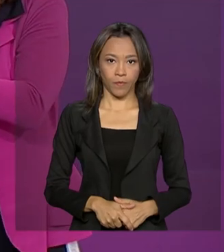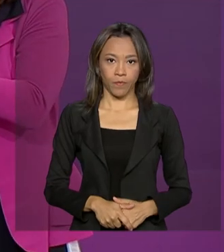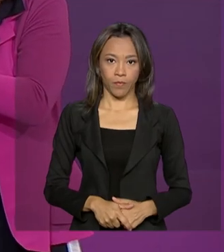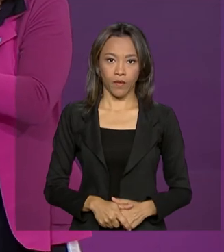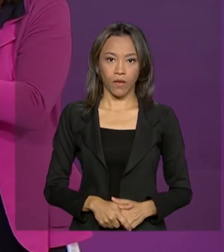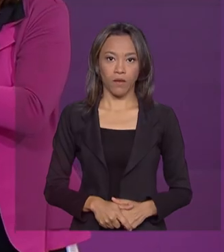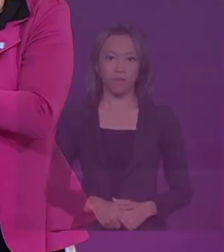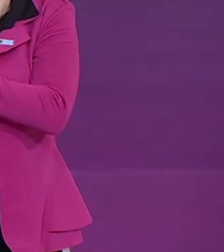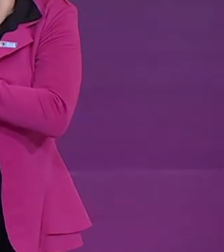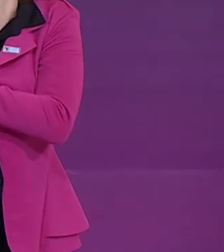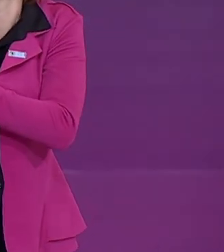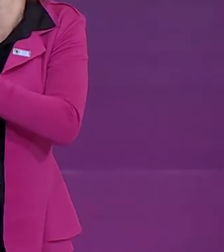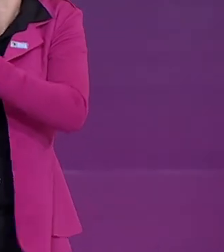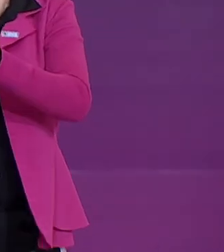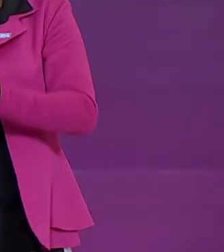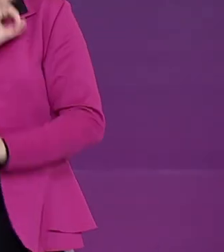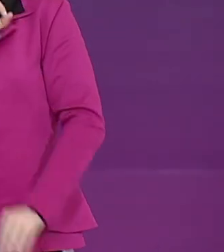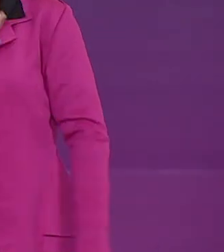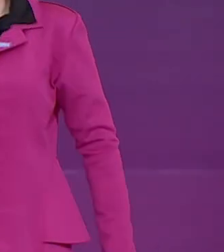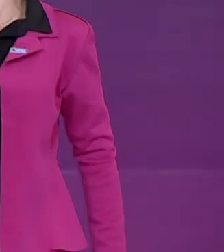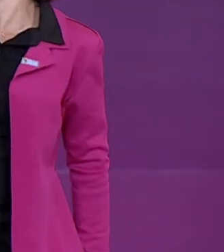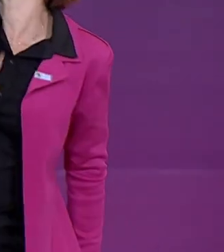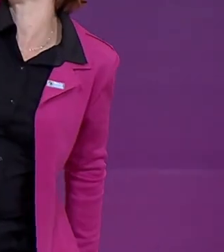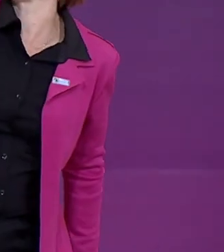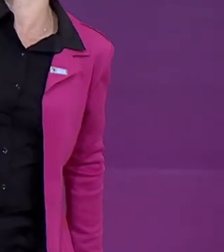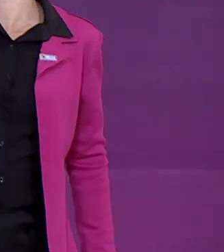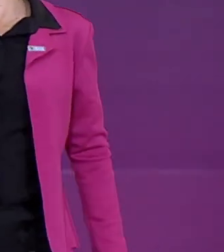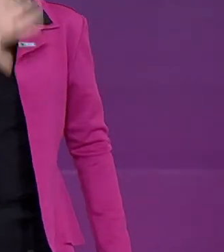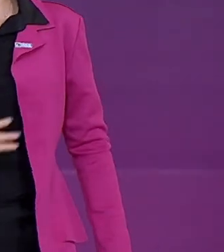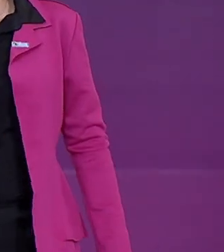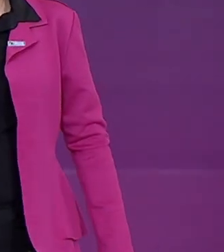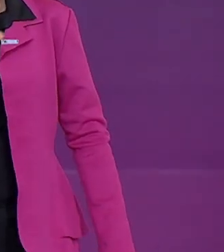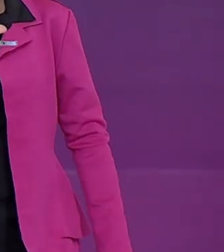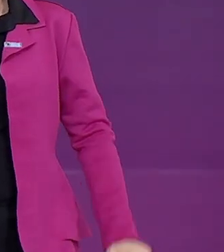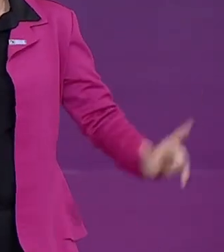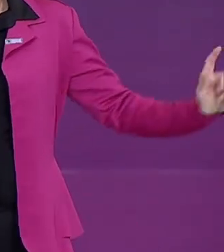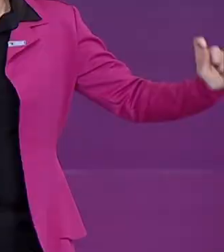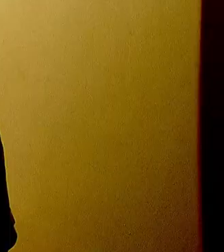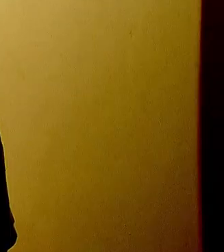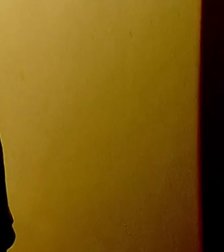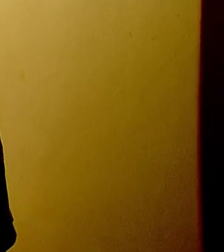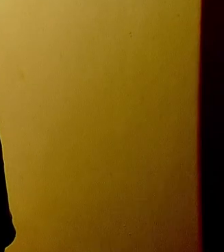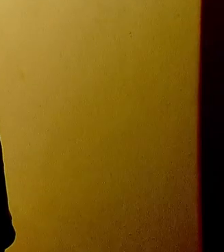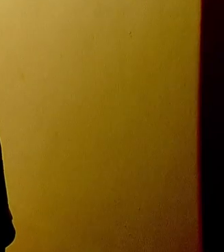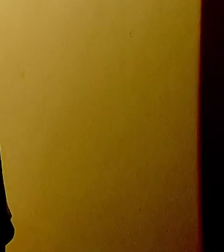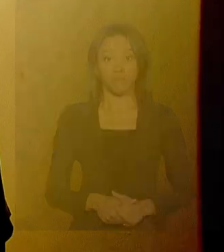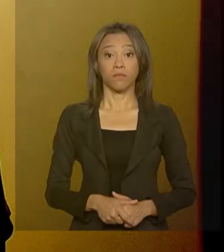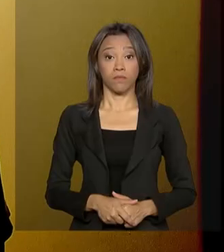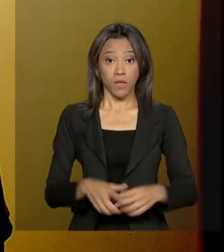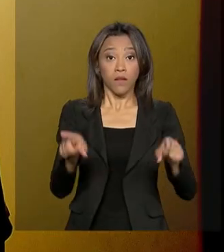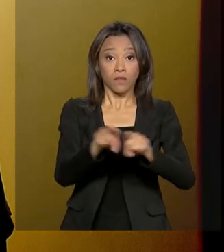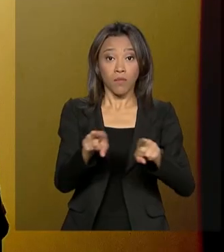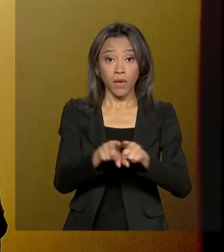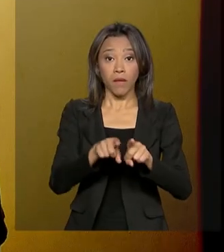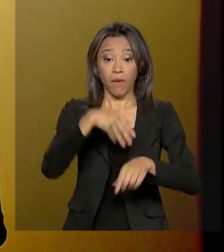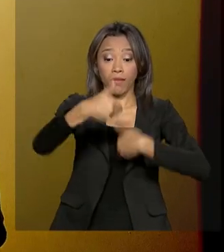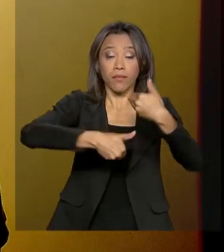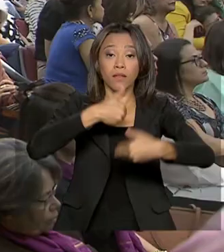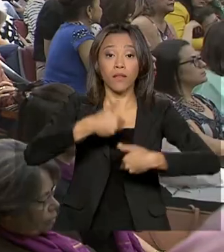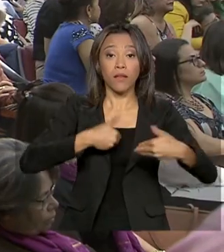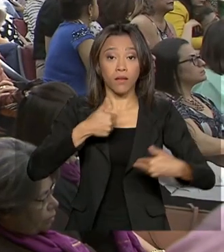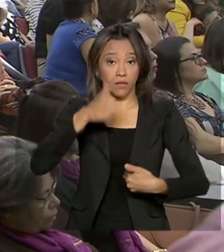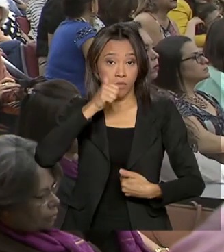todas as delegacias do país estarão capacitadas para receber mulheres. Também para atender as vítimas de